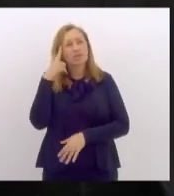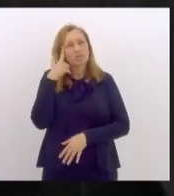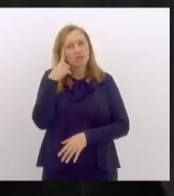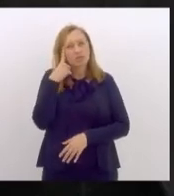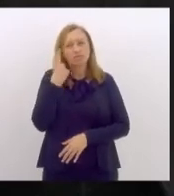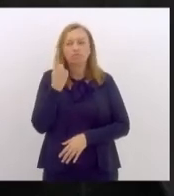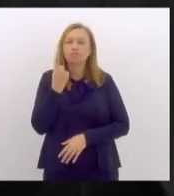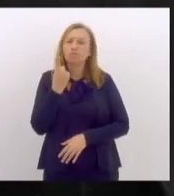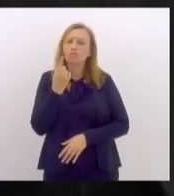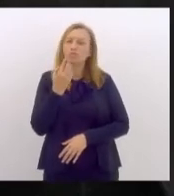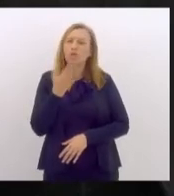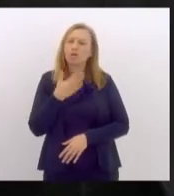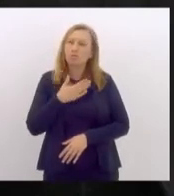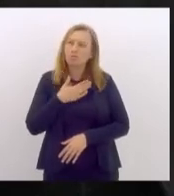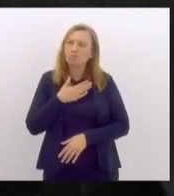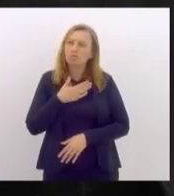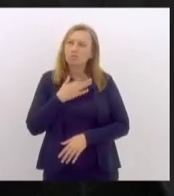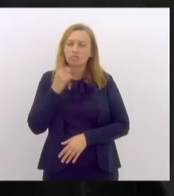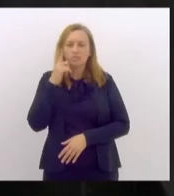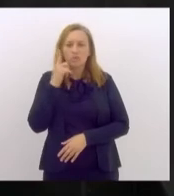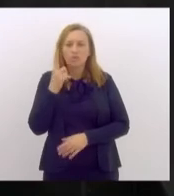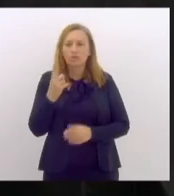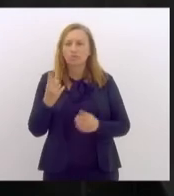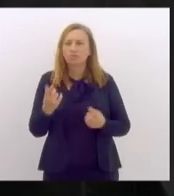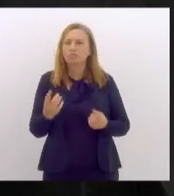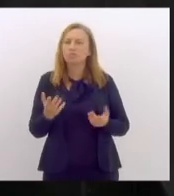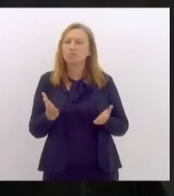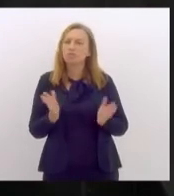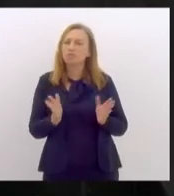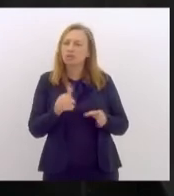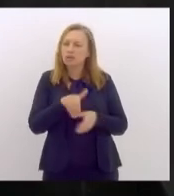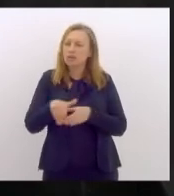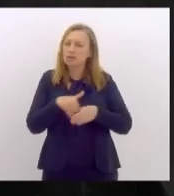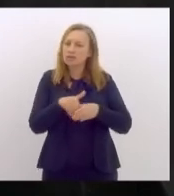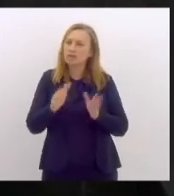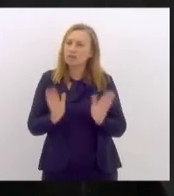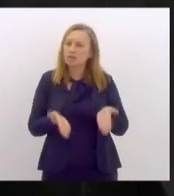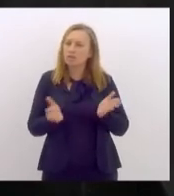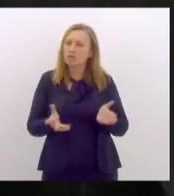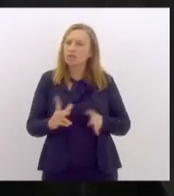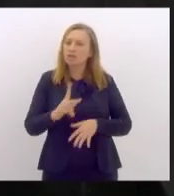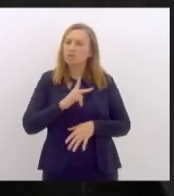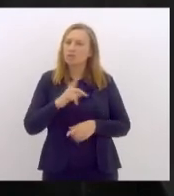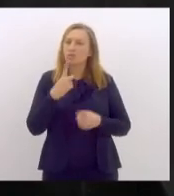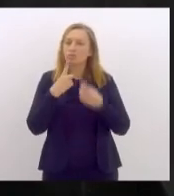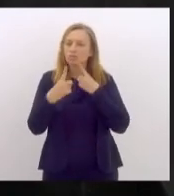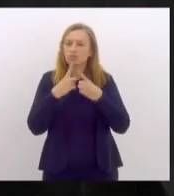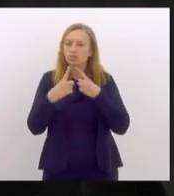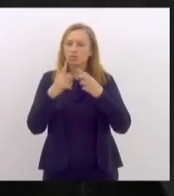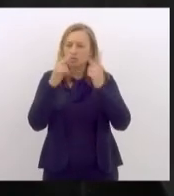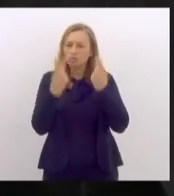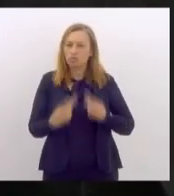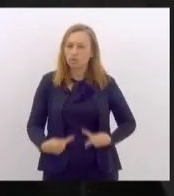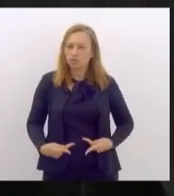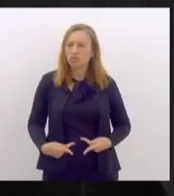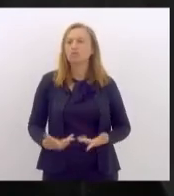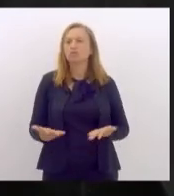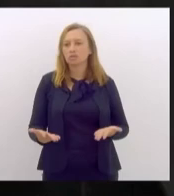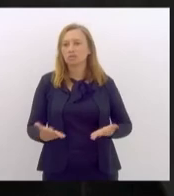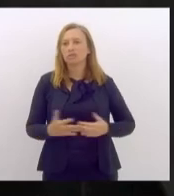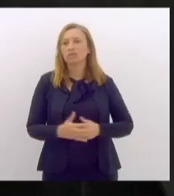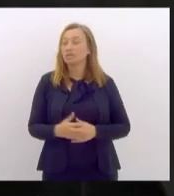ao meu ver o que está em jogo nessa eleição é o próprio debate de humanidade né a nossa